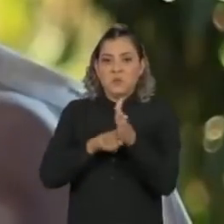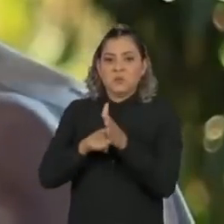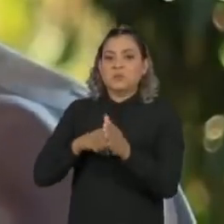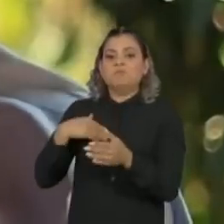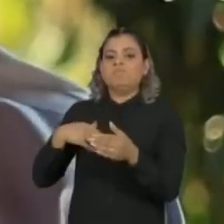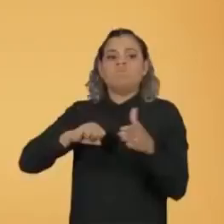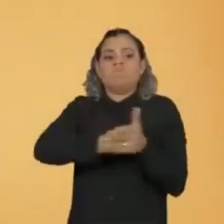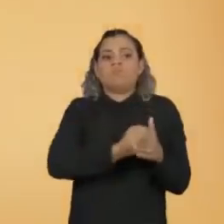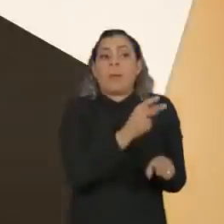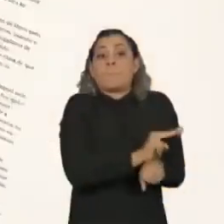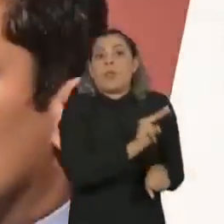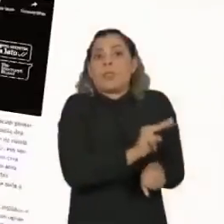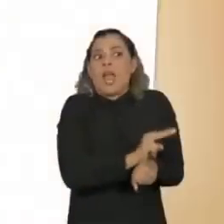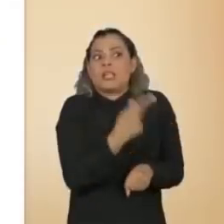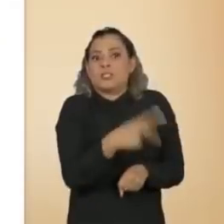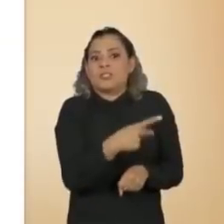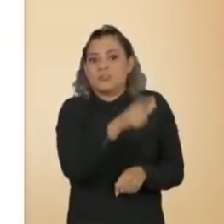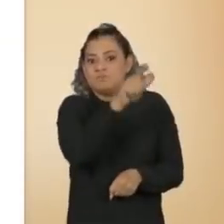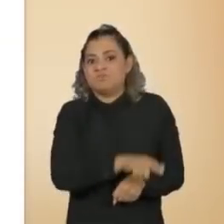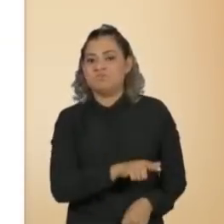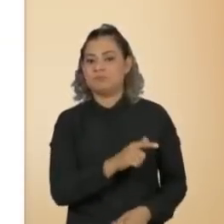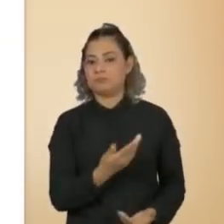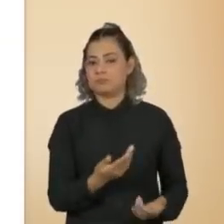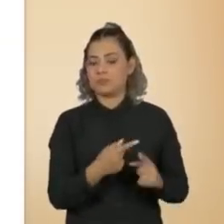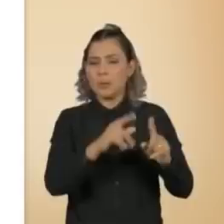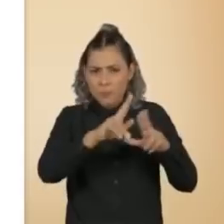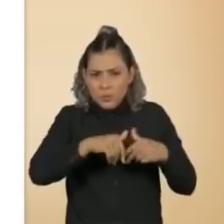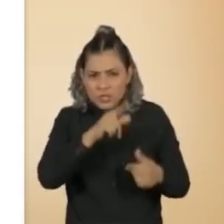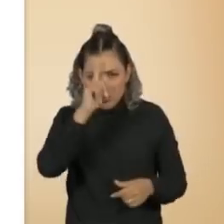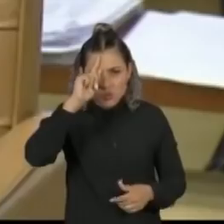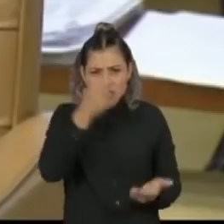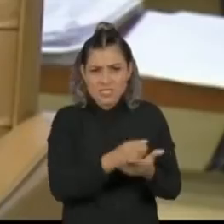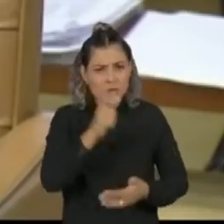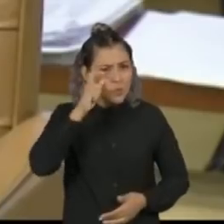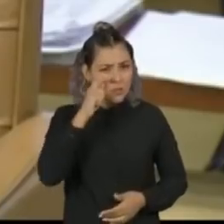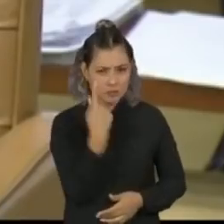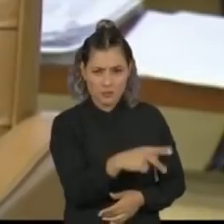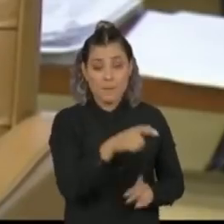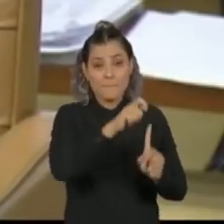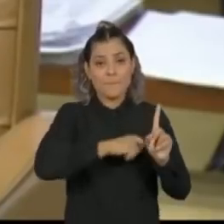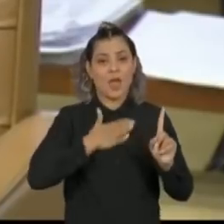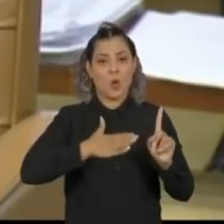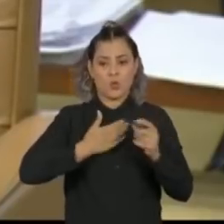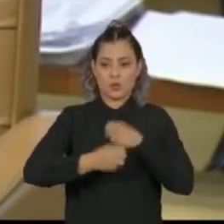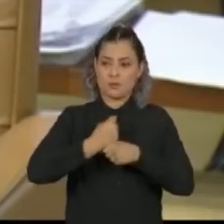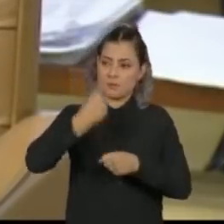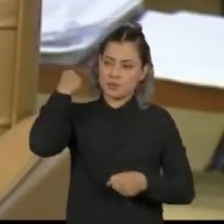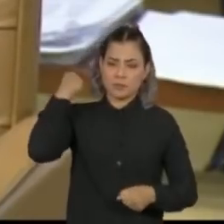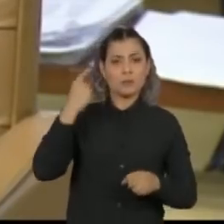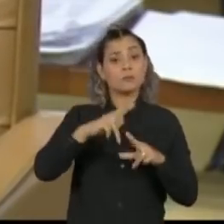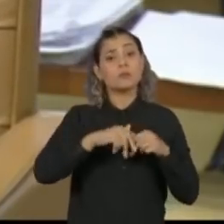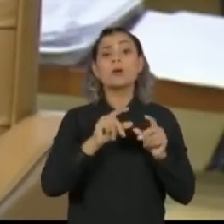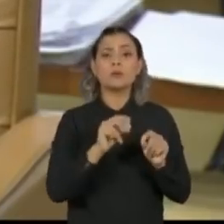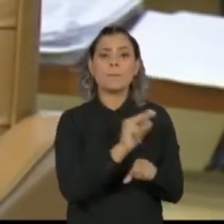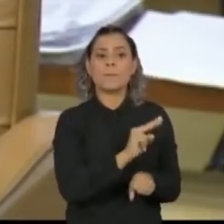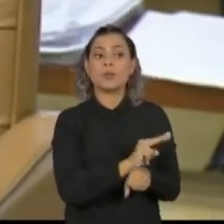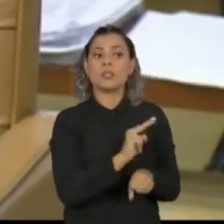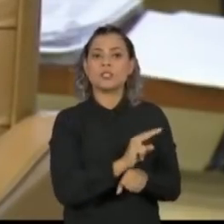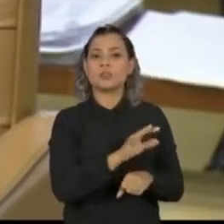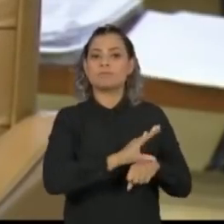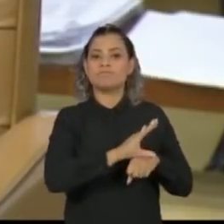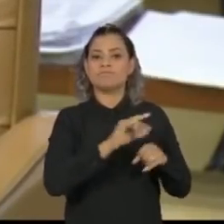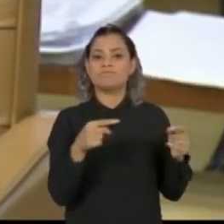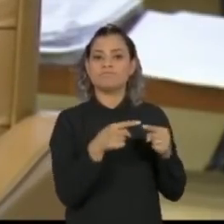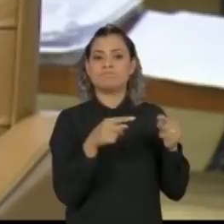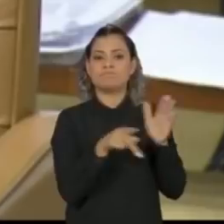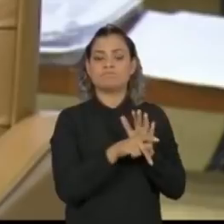caso das mensagens interceptadas. A decisão de Gilmar Mendes, tomada em agosto do ano passado, se baseou na proteção constitucional